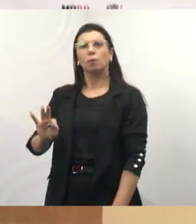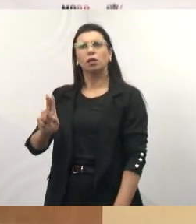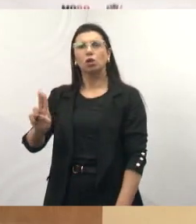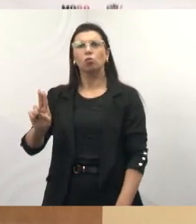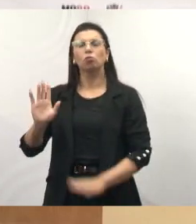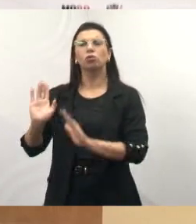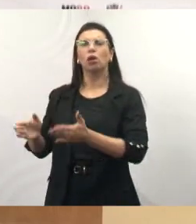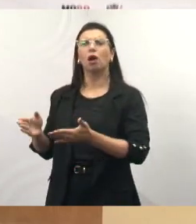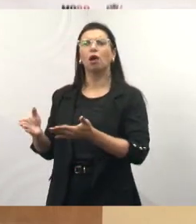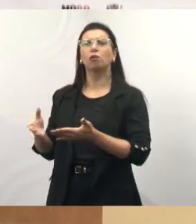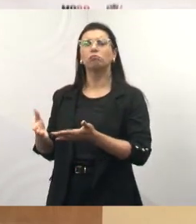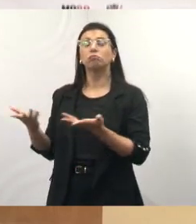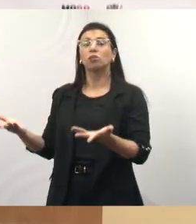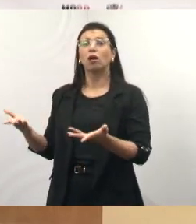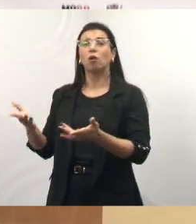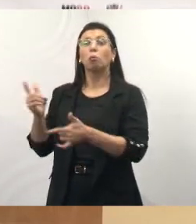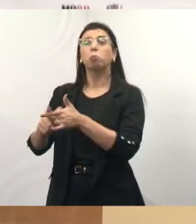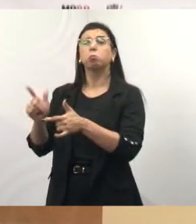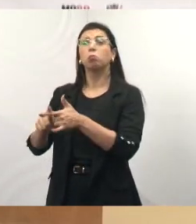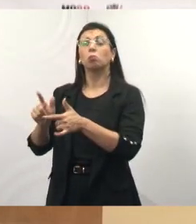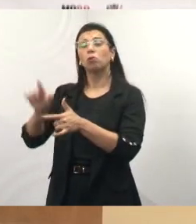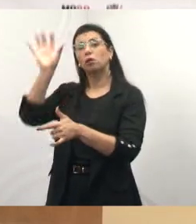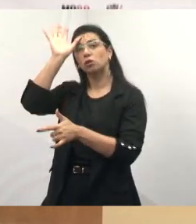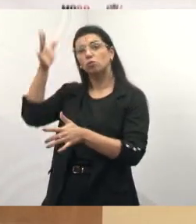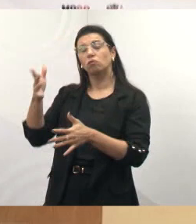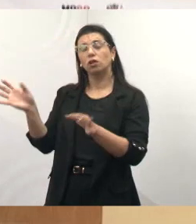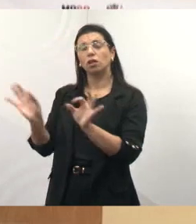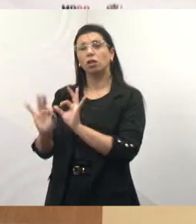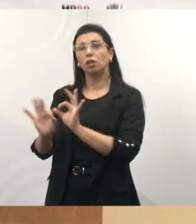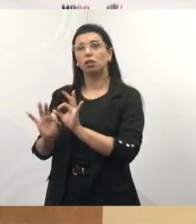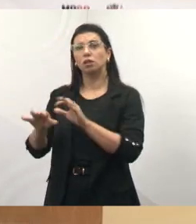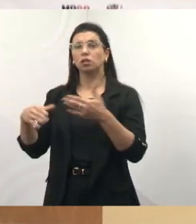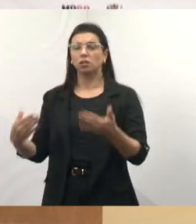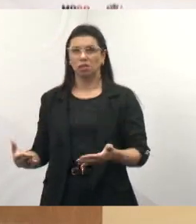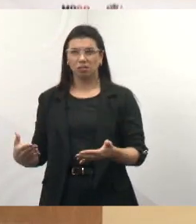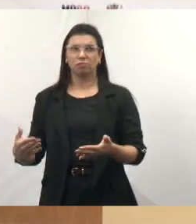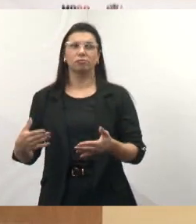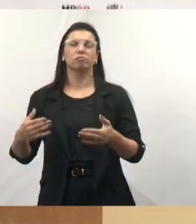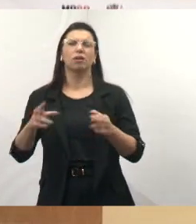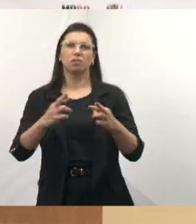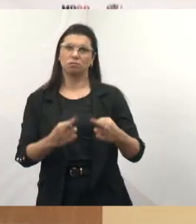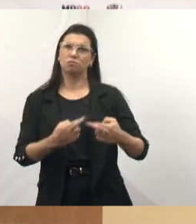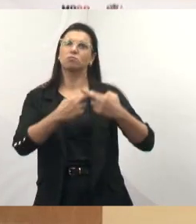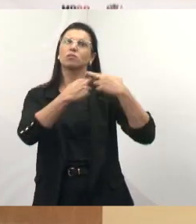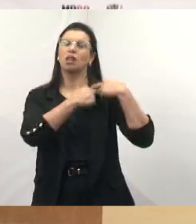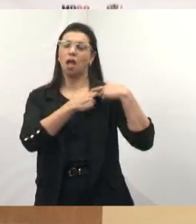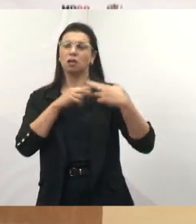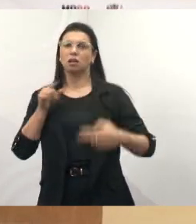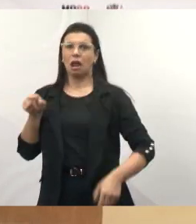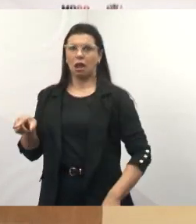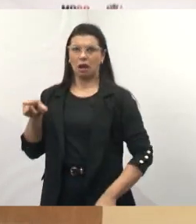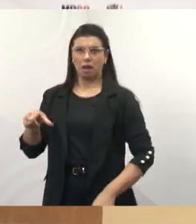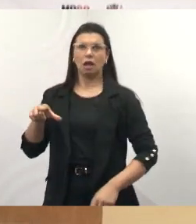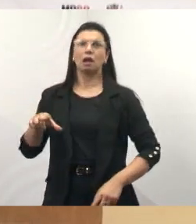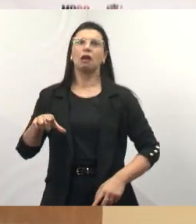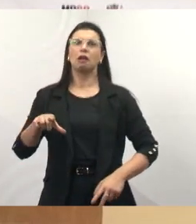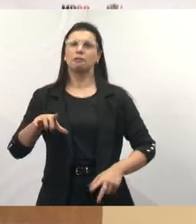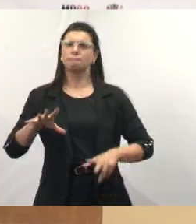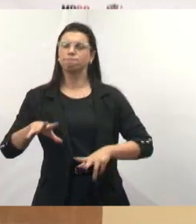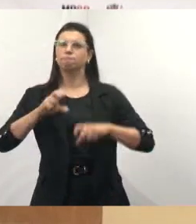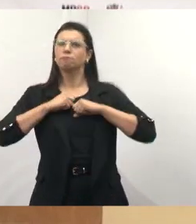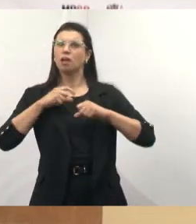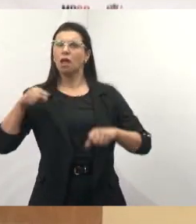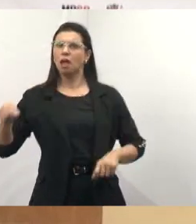responsabilidade da pessoa que loteou todo o bairro. Mas ele assumiu, fez a